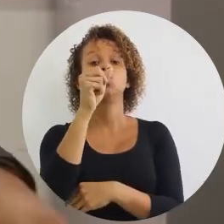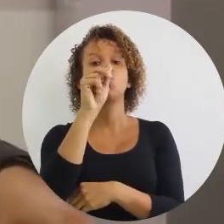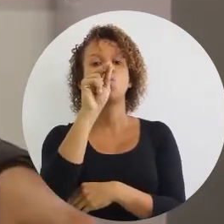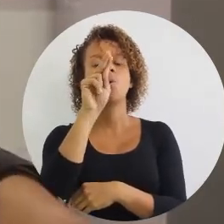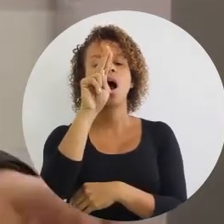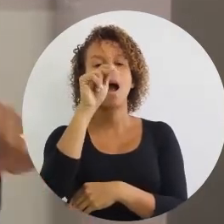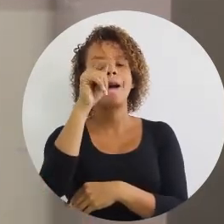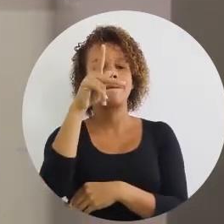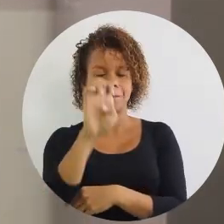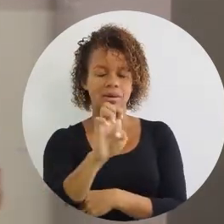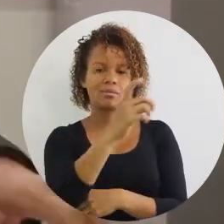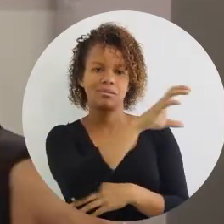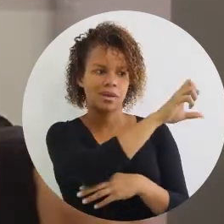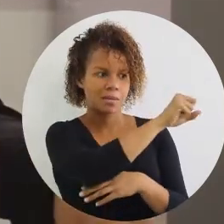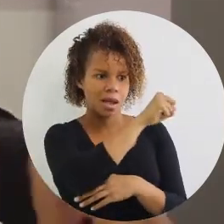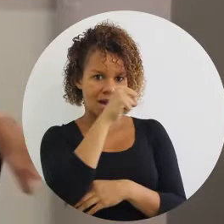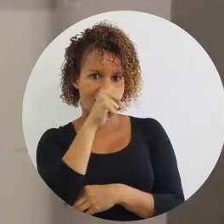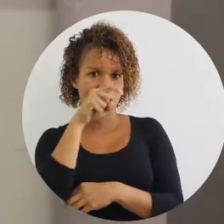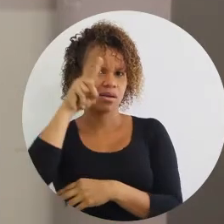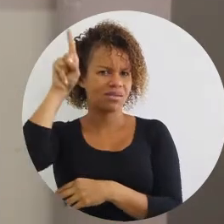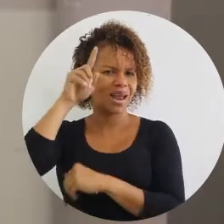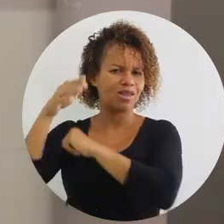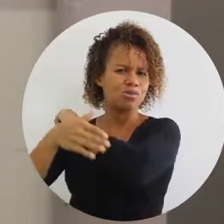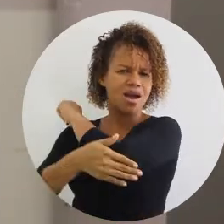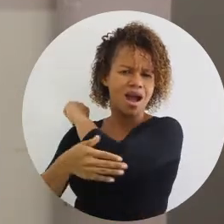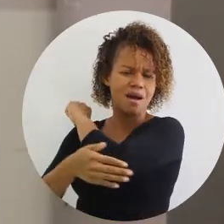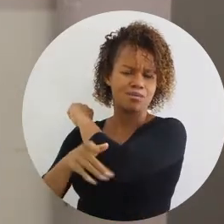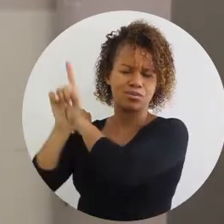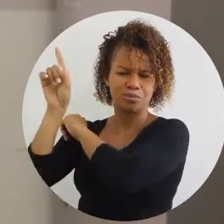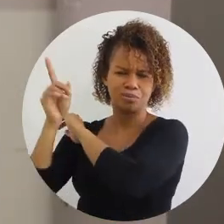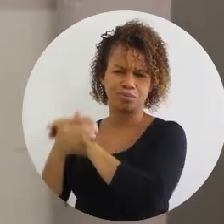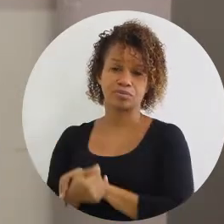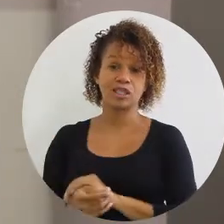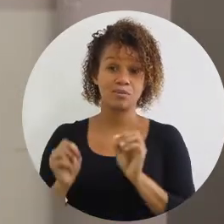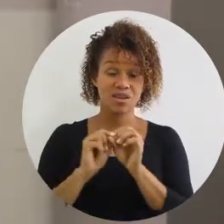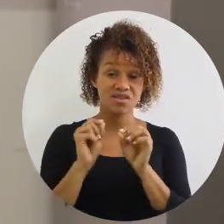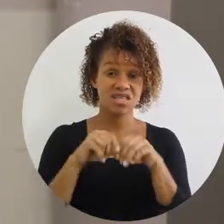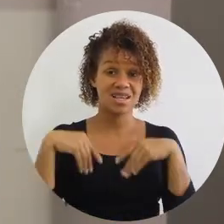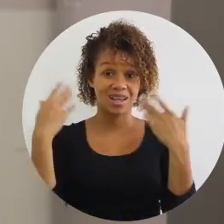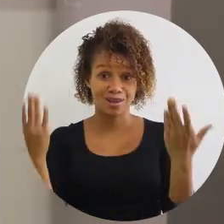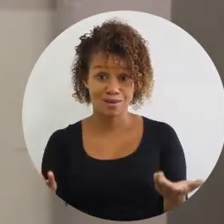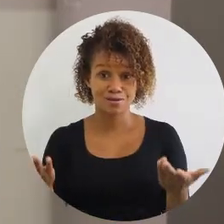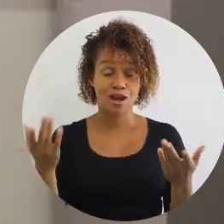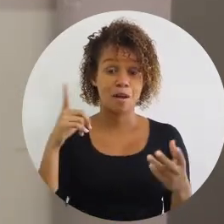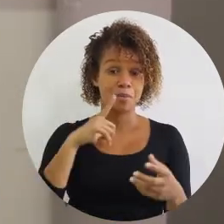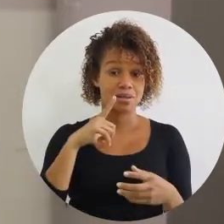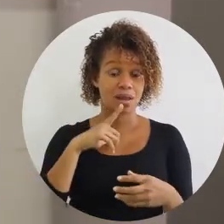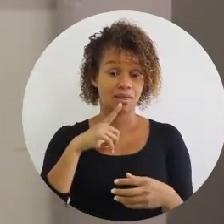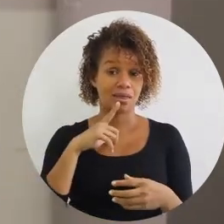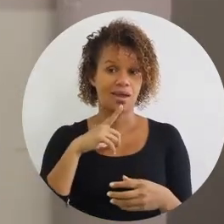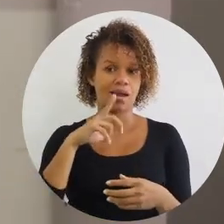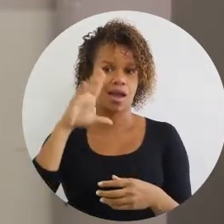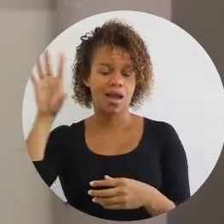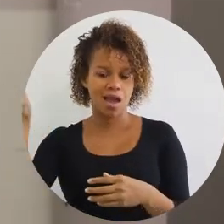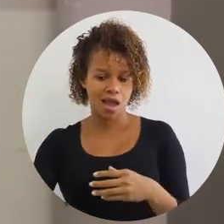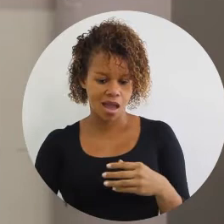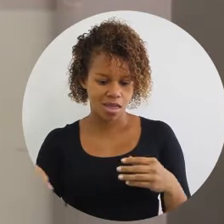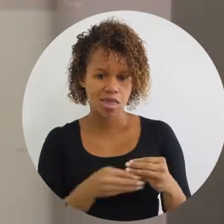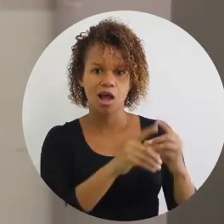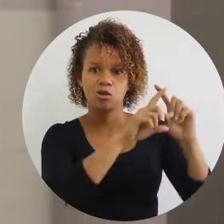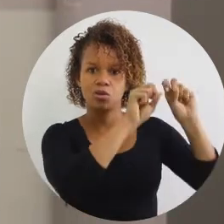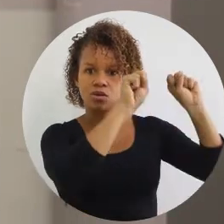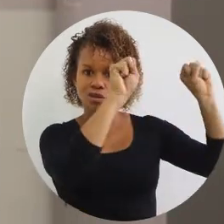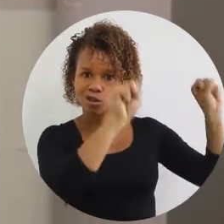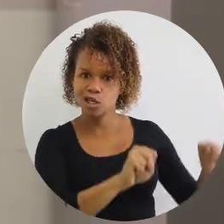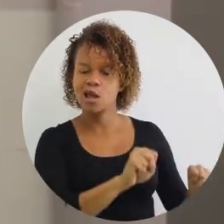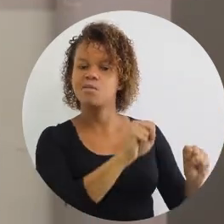recinto alfandegado que fica no Cabo de Santo Agostinho. Então, para fazer isso, ela vai ter que entrar no sistema da Receita,